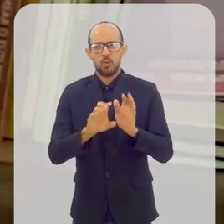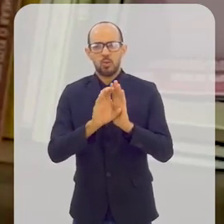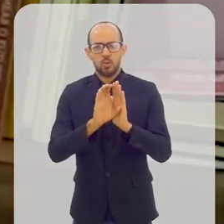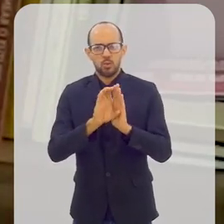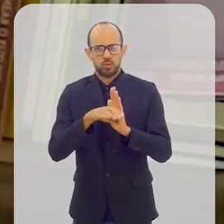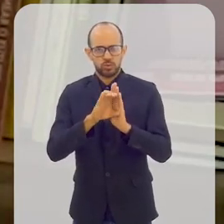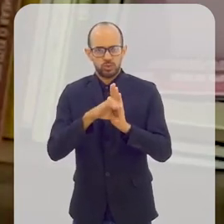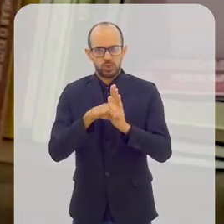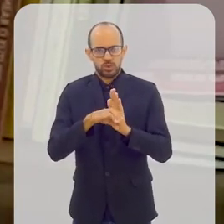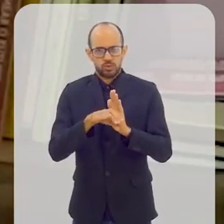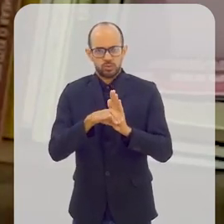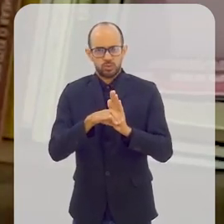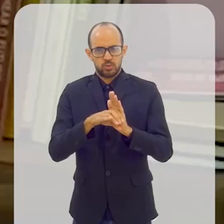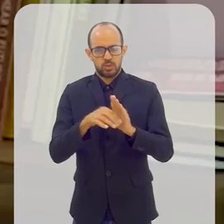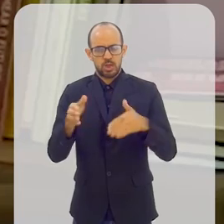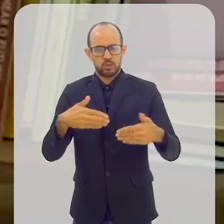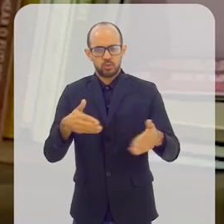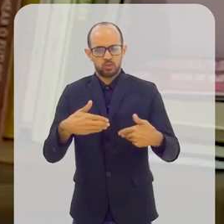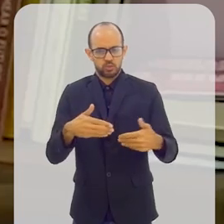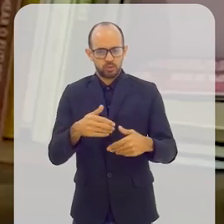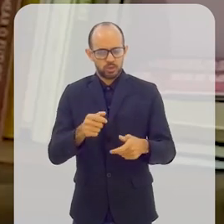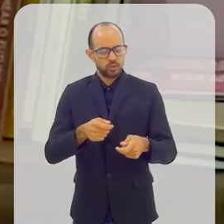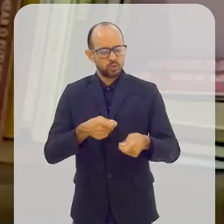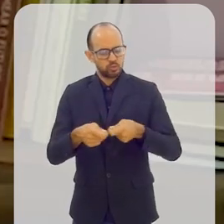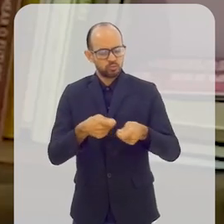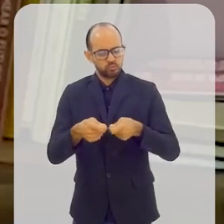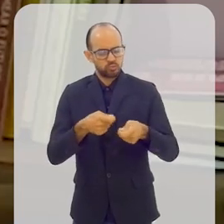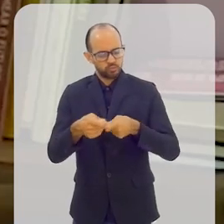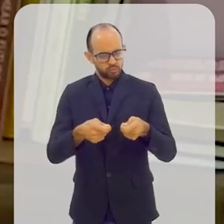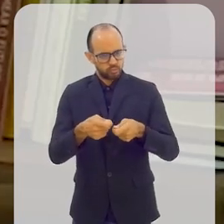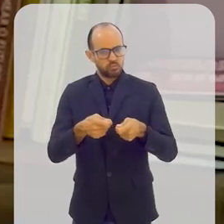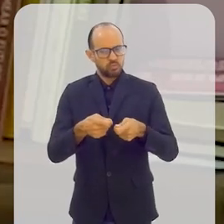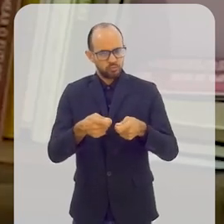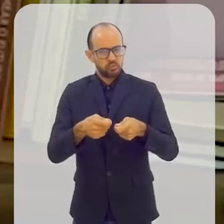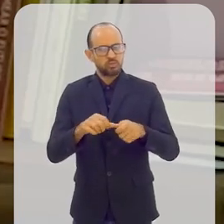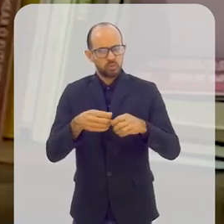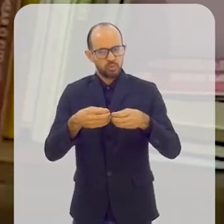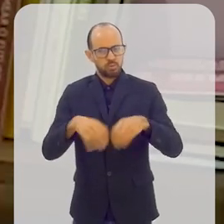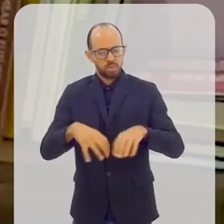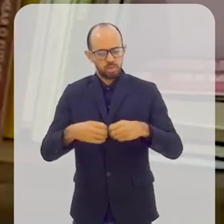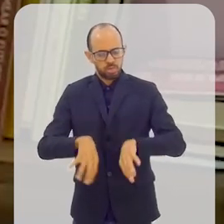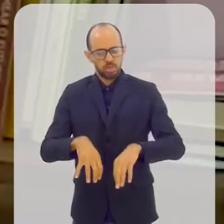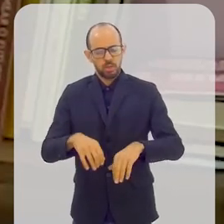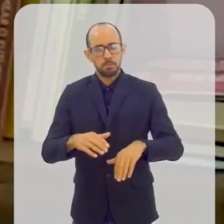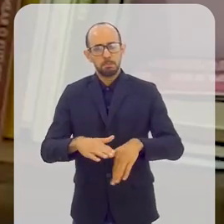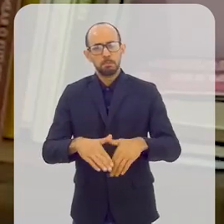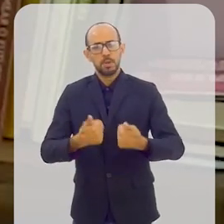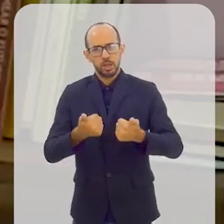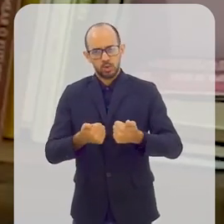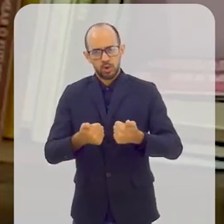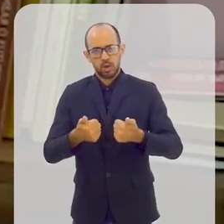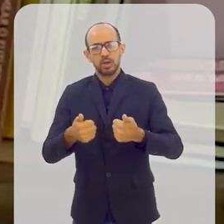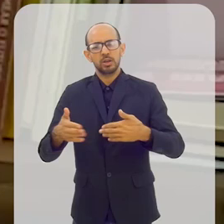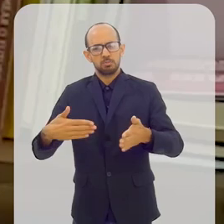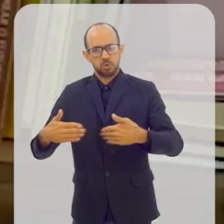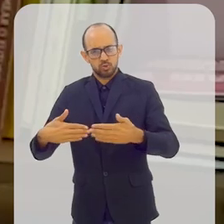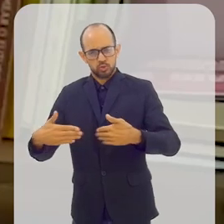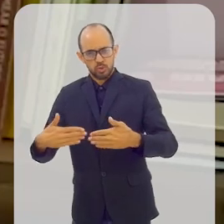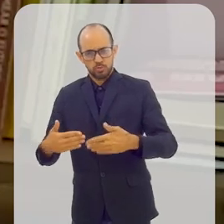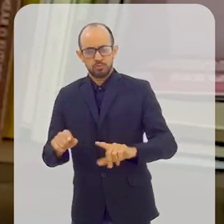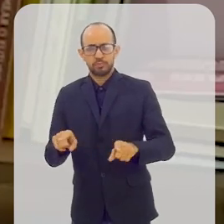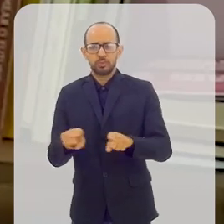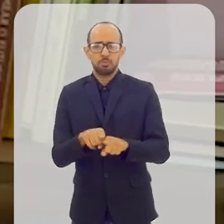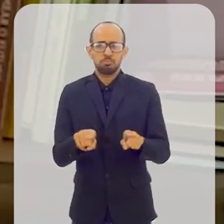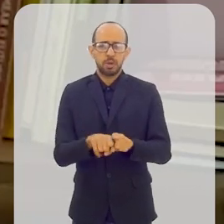de controle do controle dos seus desperdícios para o aumento da sua eficiência. Também pode ser